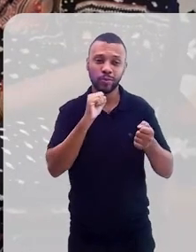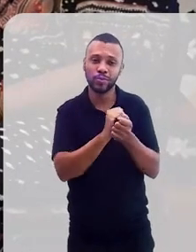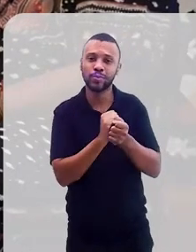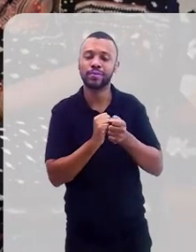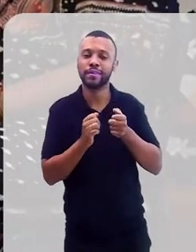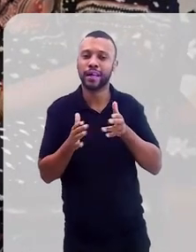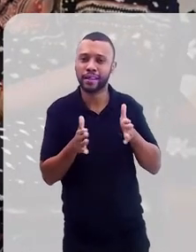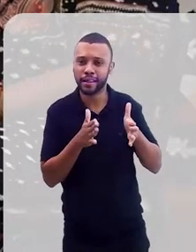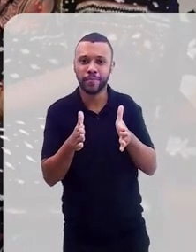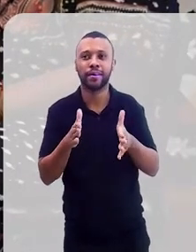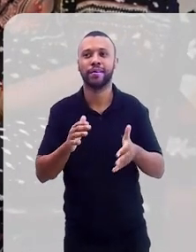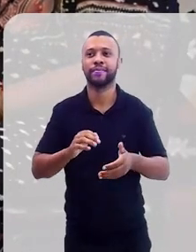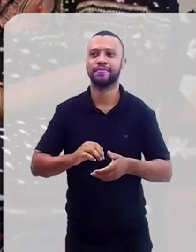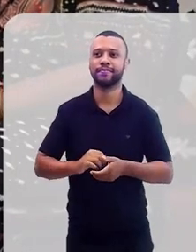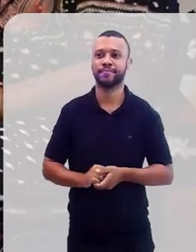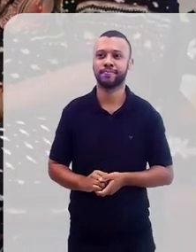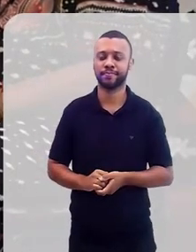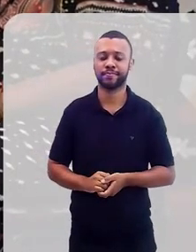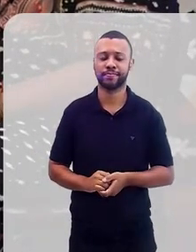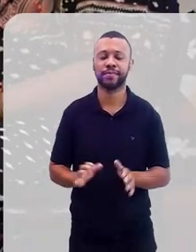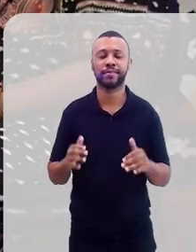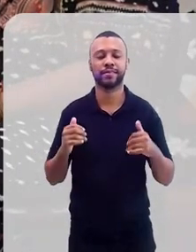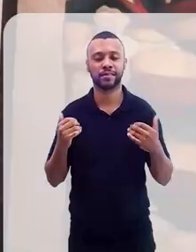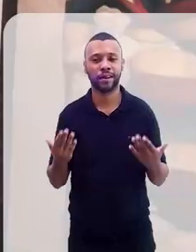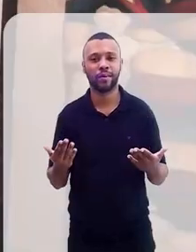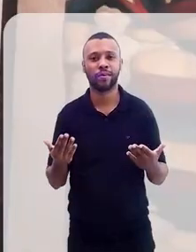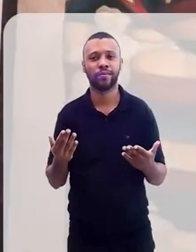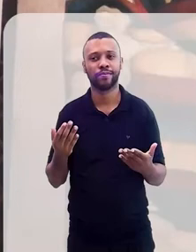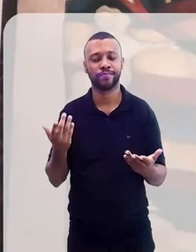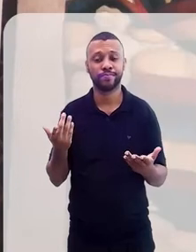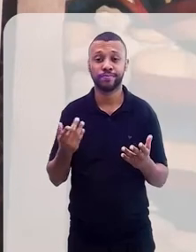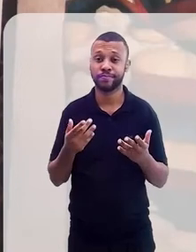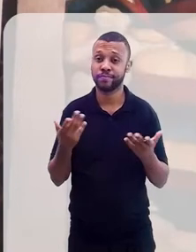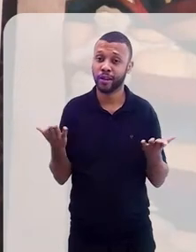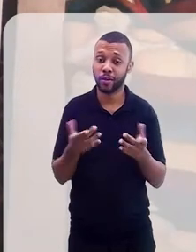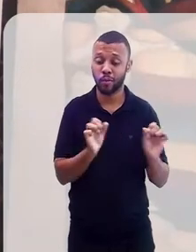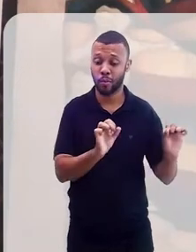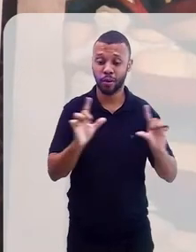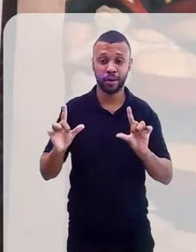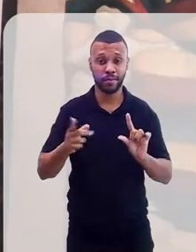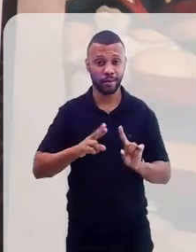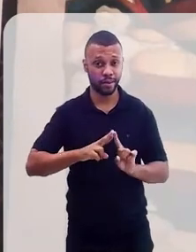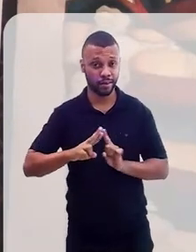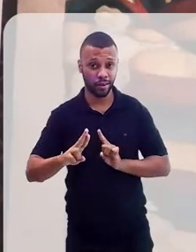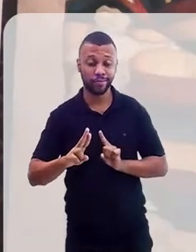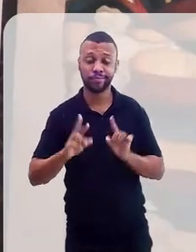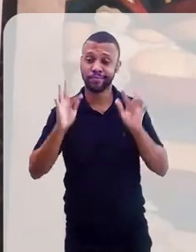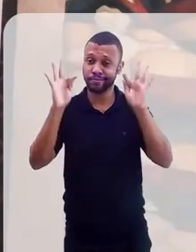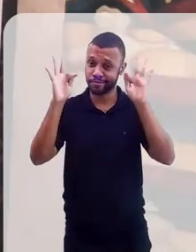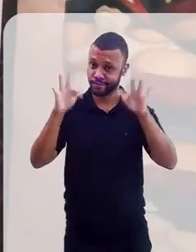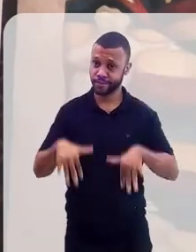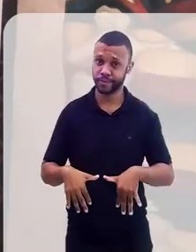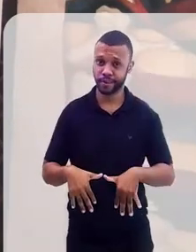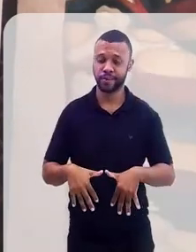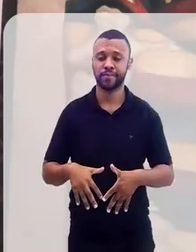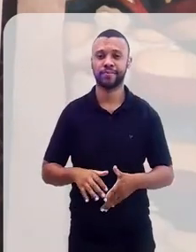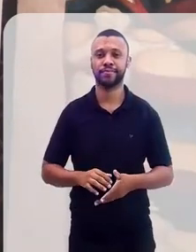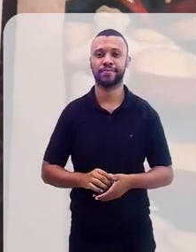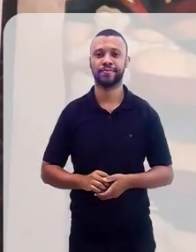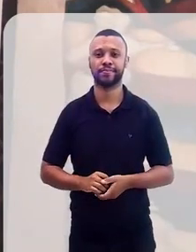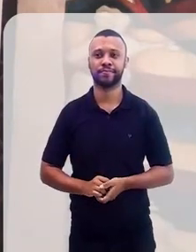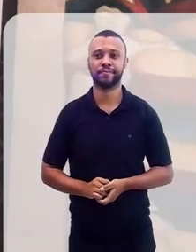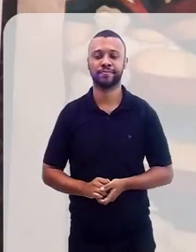vamos chegar lá. Estamos Eu sonho com nessa. Isso e vamos chegar lá. Uhum. Bem, nós vamos encerrando aqui o